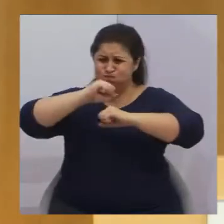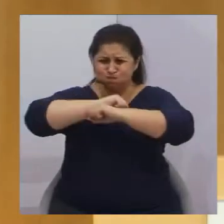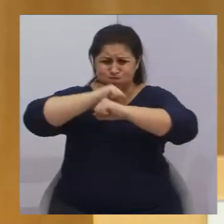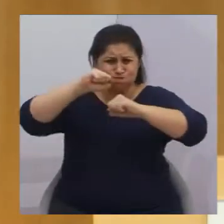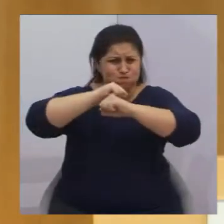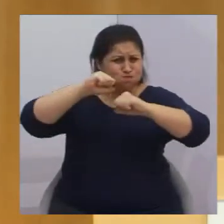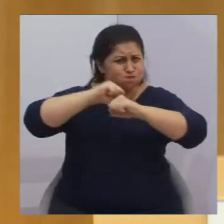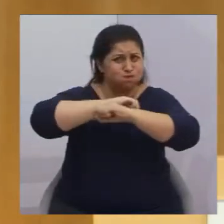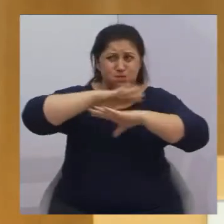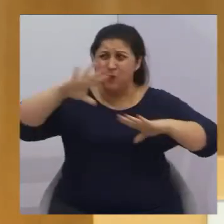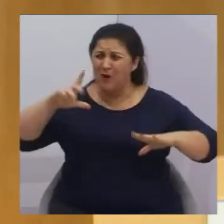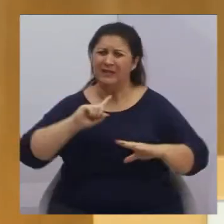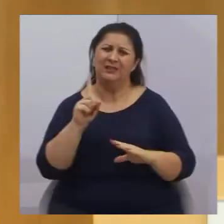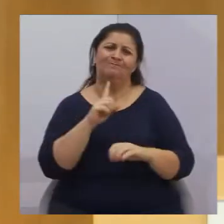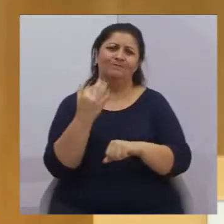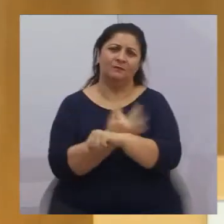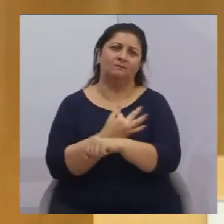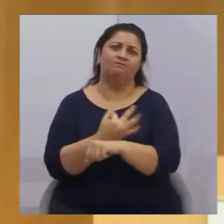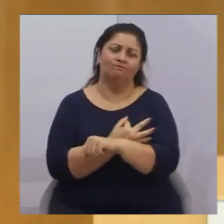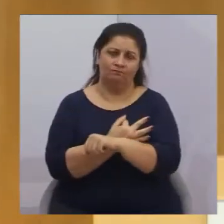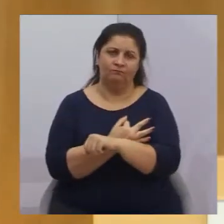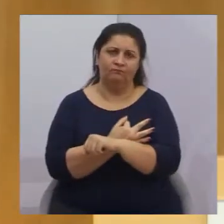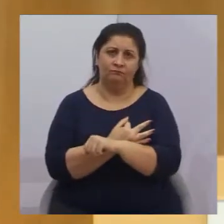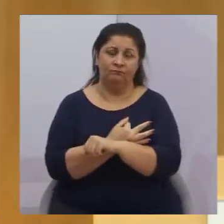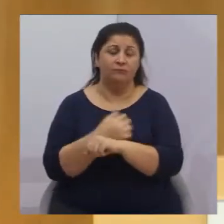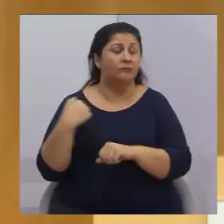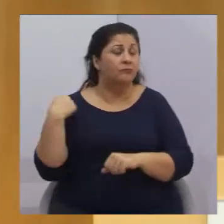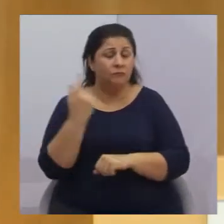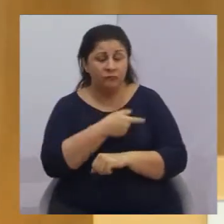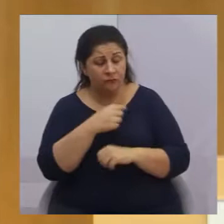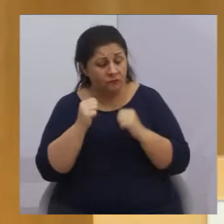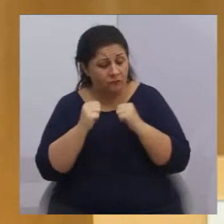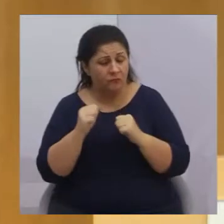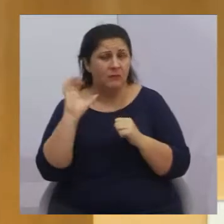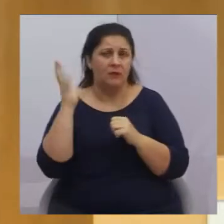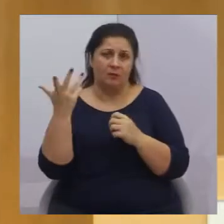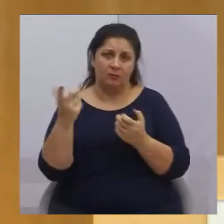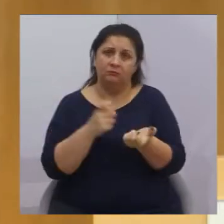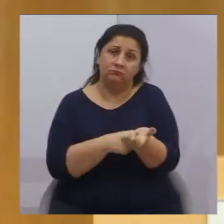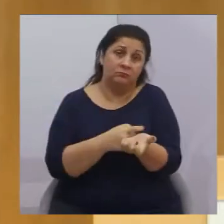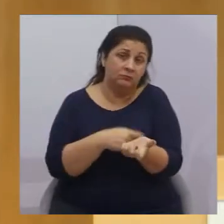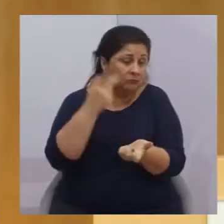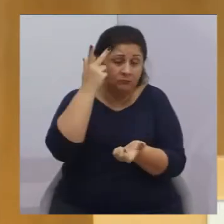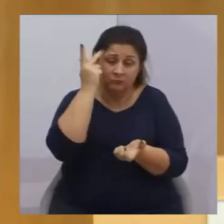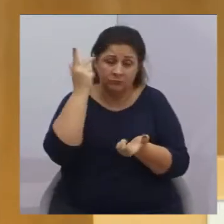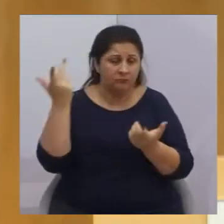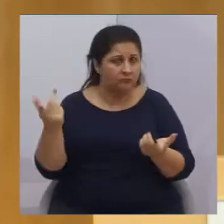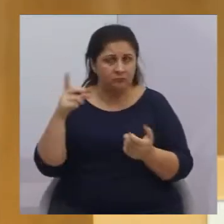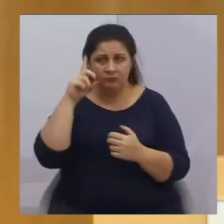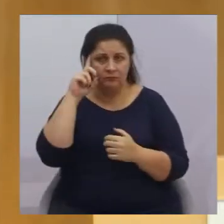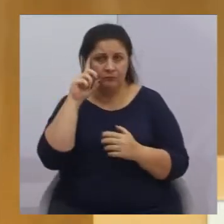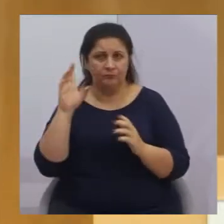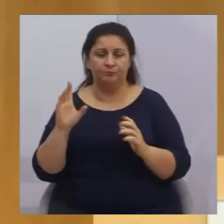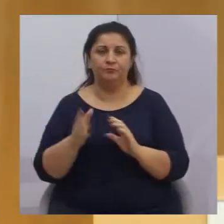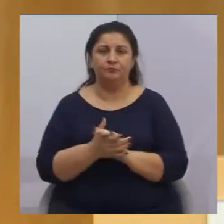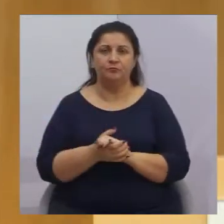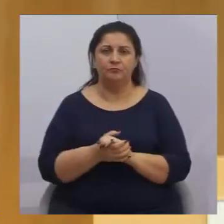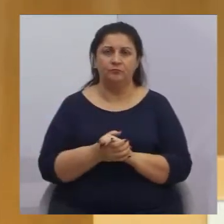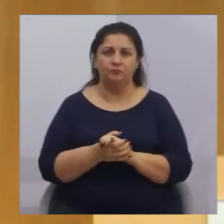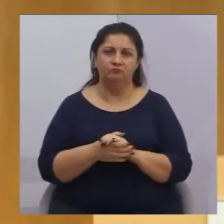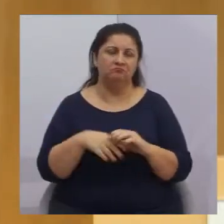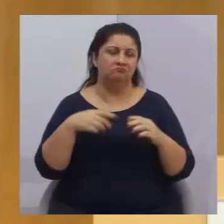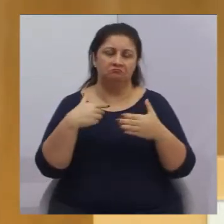né? Que o administrável, nós estamos todos sujeitos ao estresse, o tempo todo, todos os dias, em todas